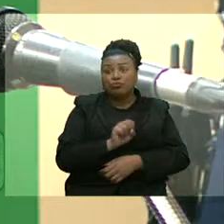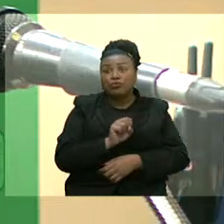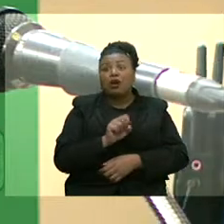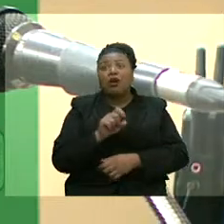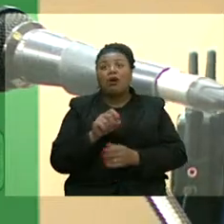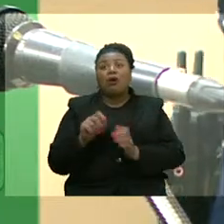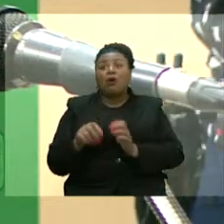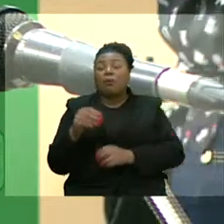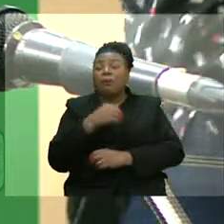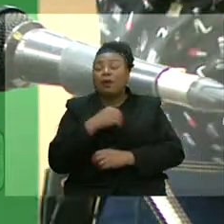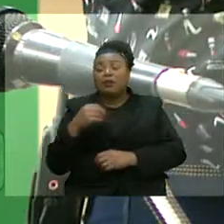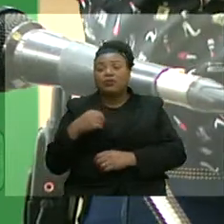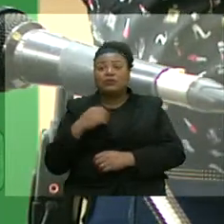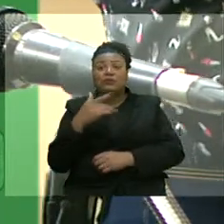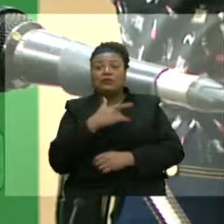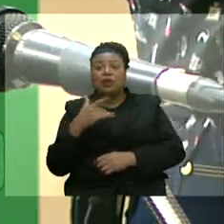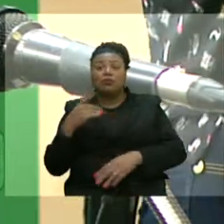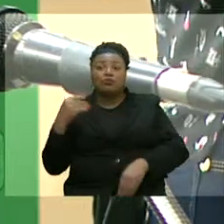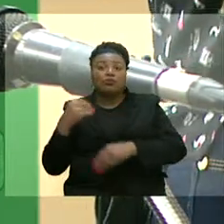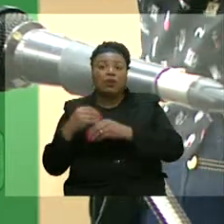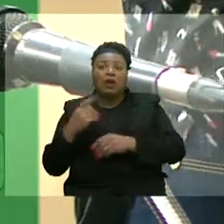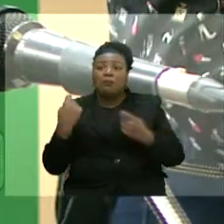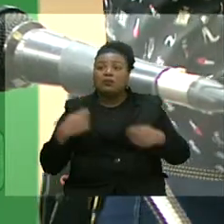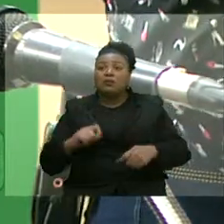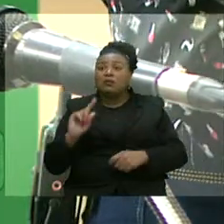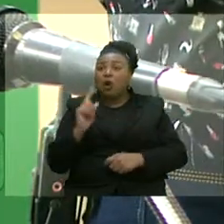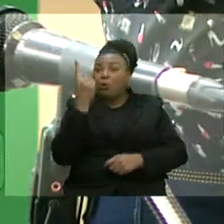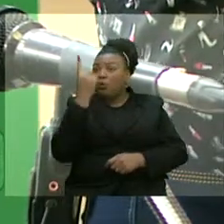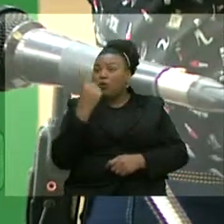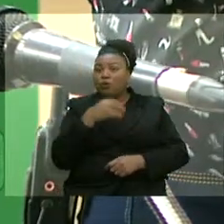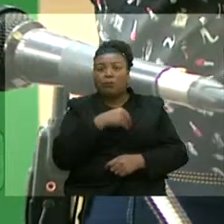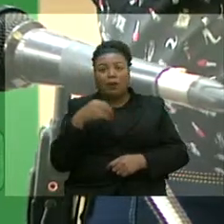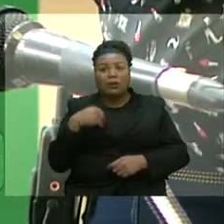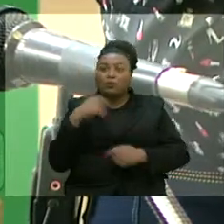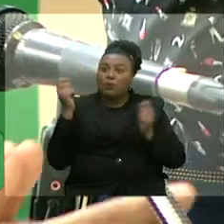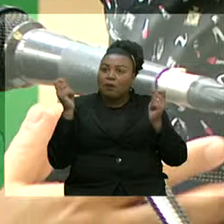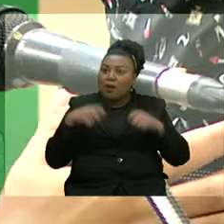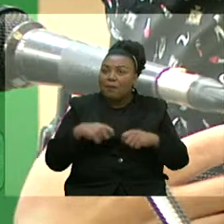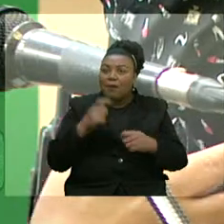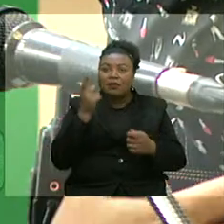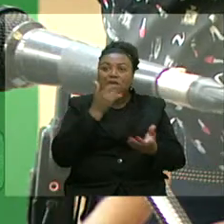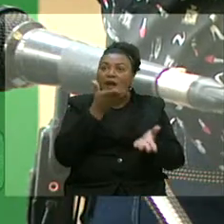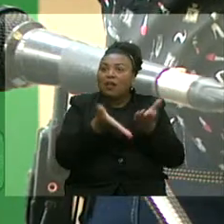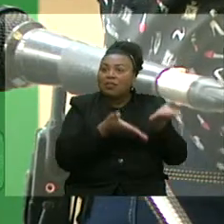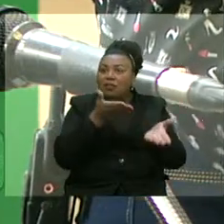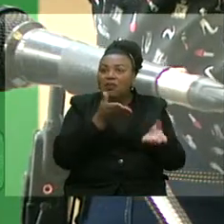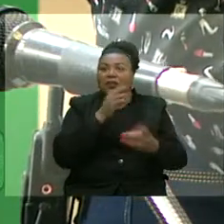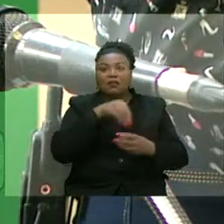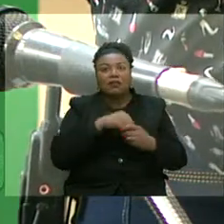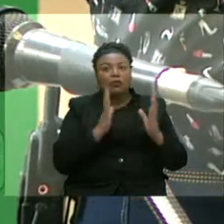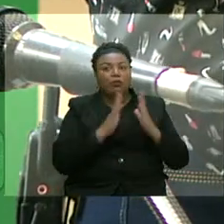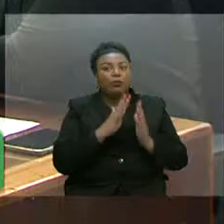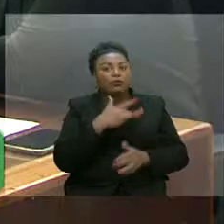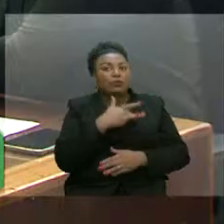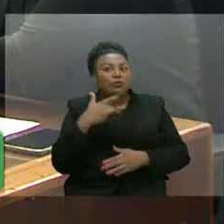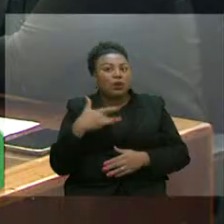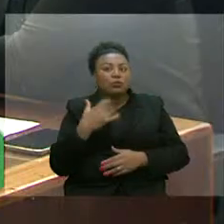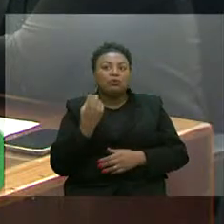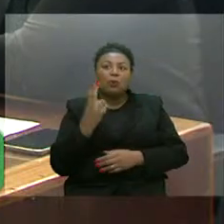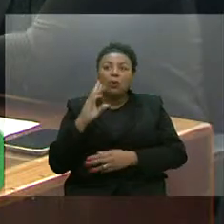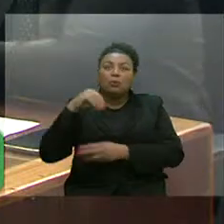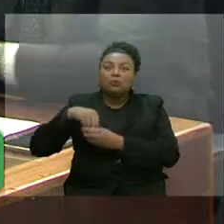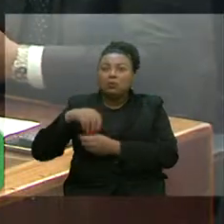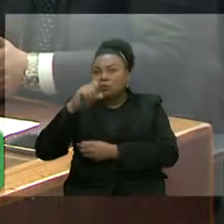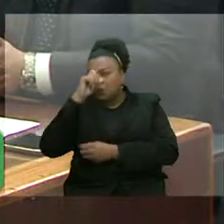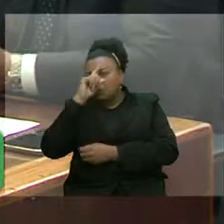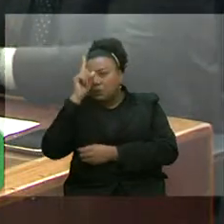suplementar. Nós temos que ter um médico só e um médico que tenha capacidade, seja de atender num posto de saúde ou dentro de um hospital,